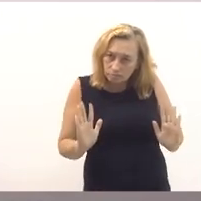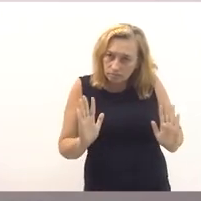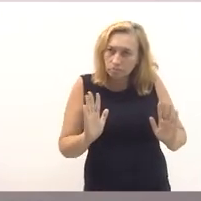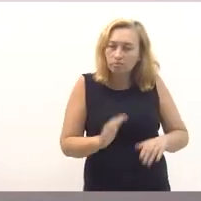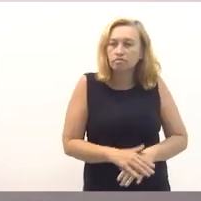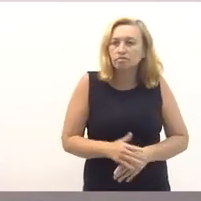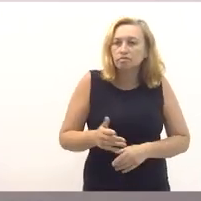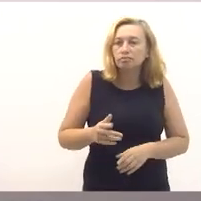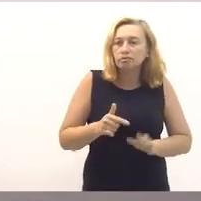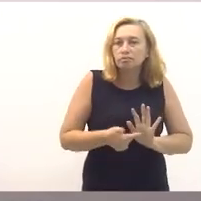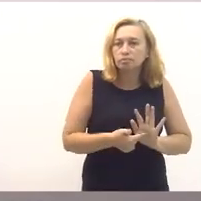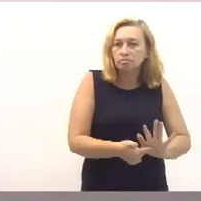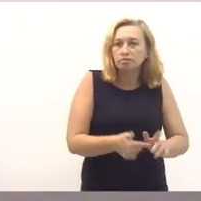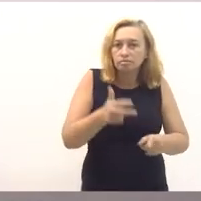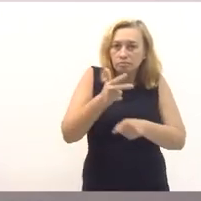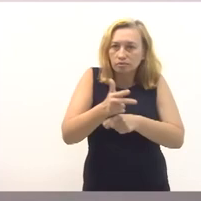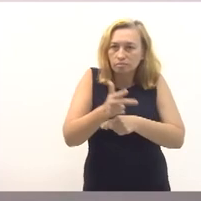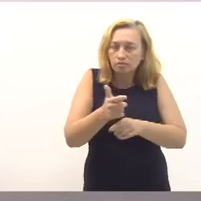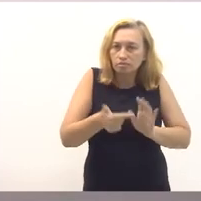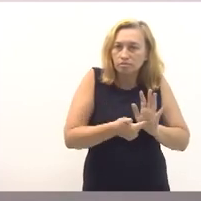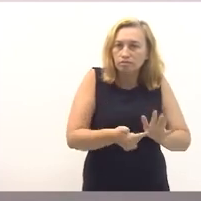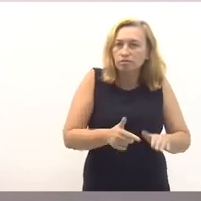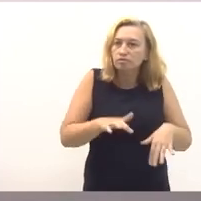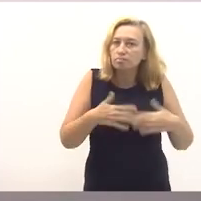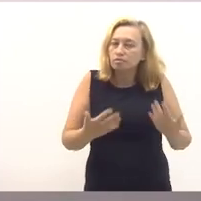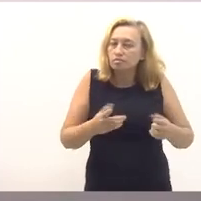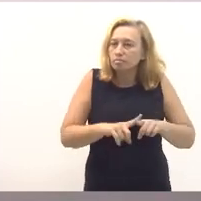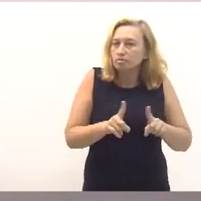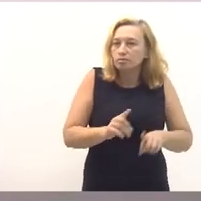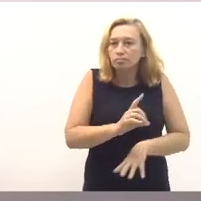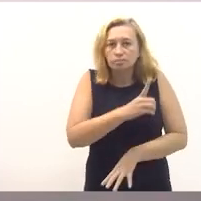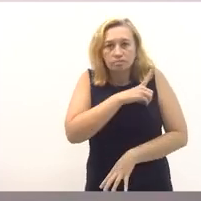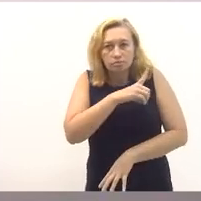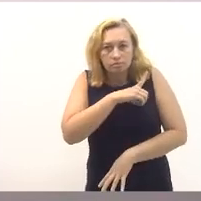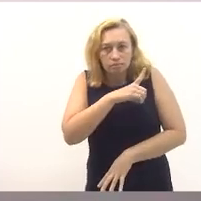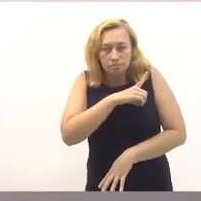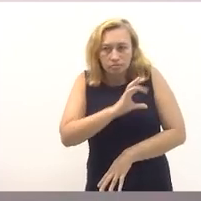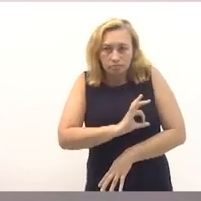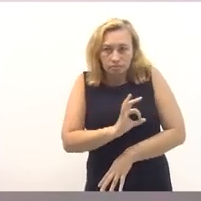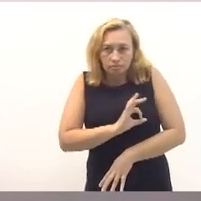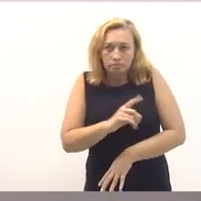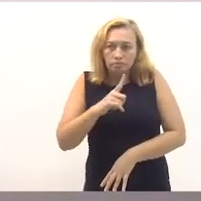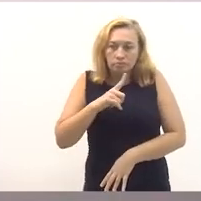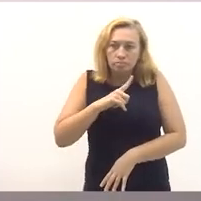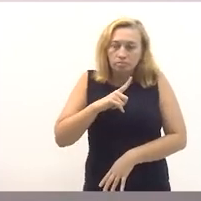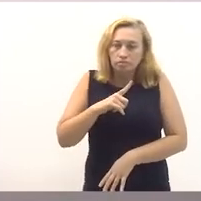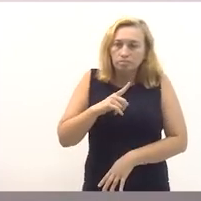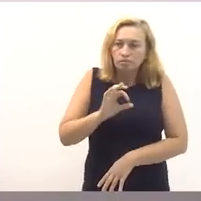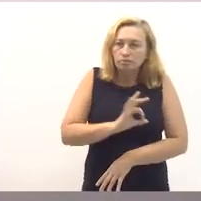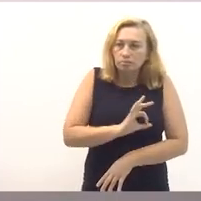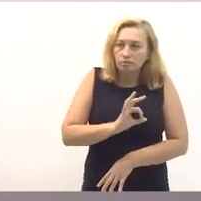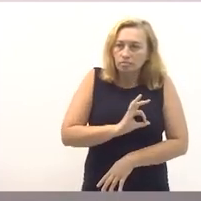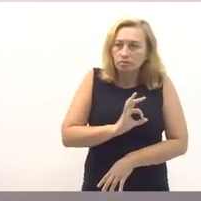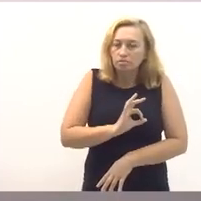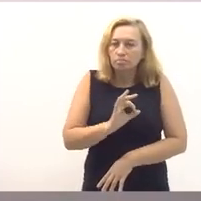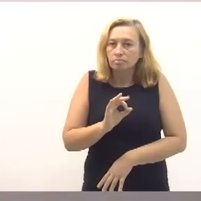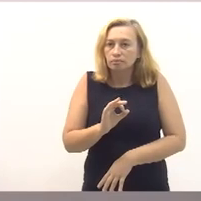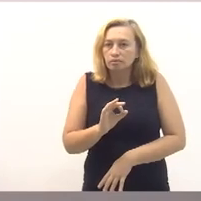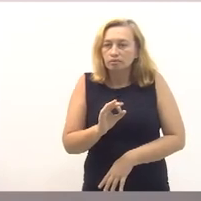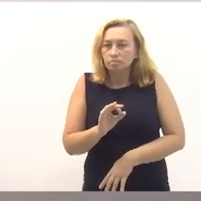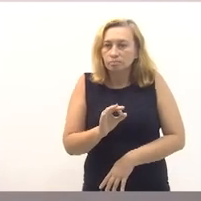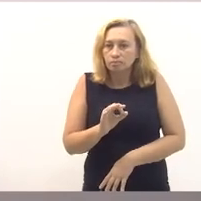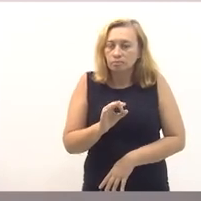vai mostrar quem é o bom e quem o mal mas nós delegacia de polícia Assim como nós temos os policiais antifascismo os valorosos